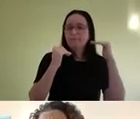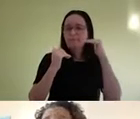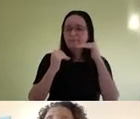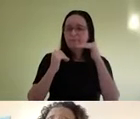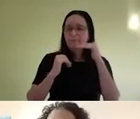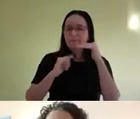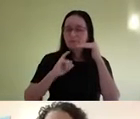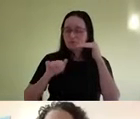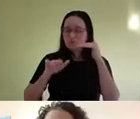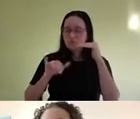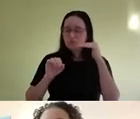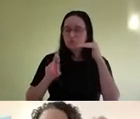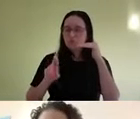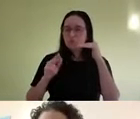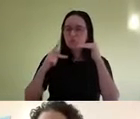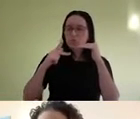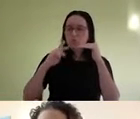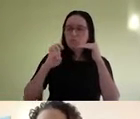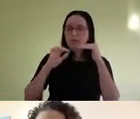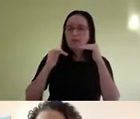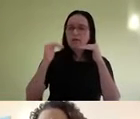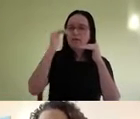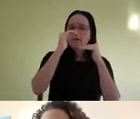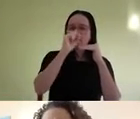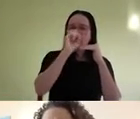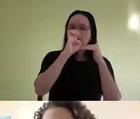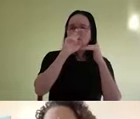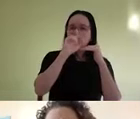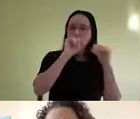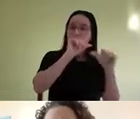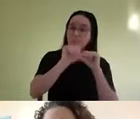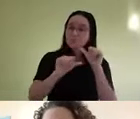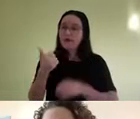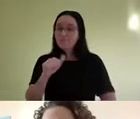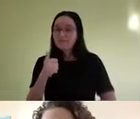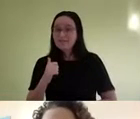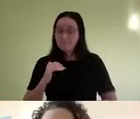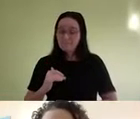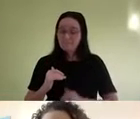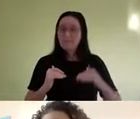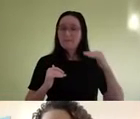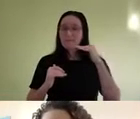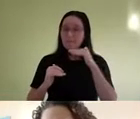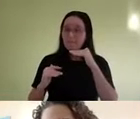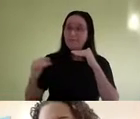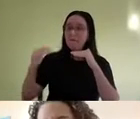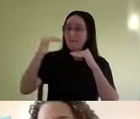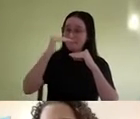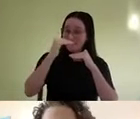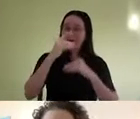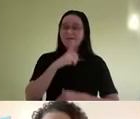depois analista júnior, analista pleno, analista sênior, existia essa separação na época, muito